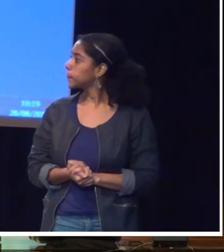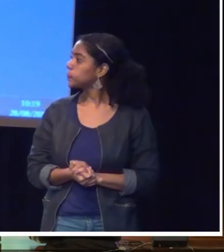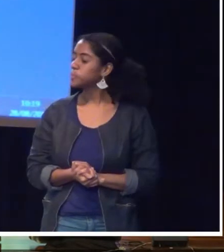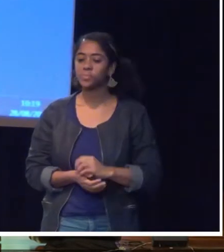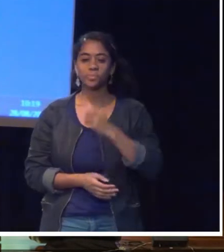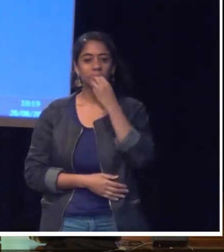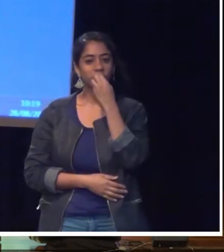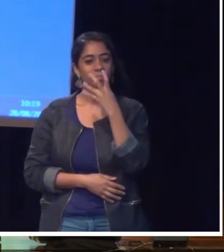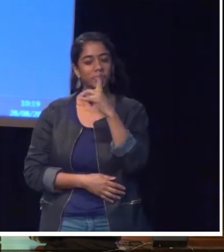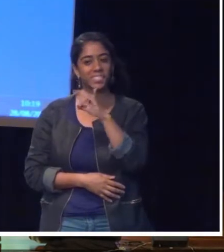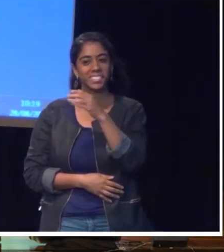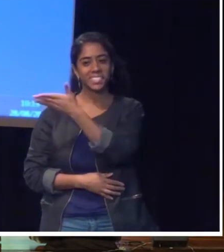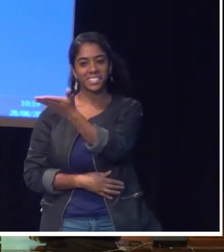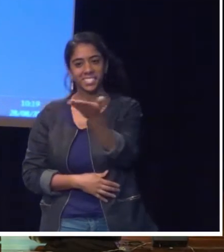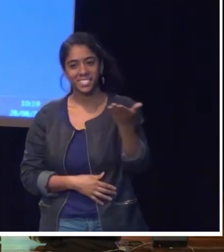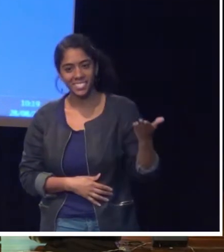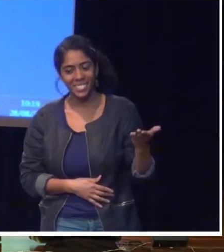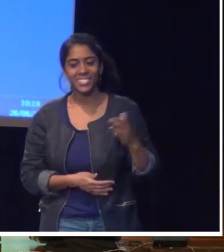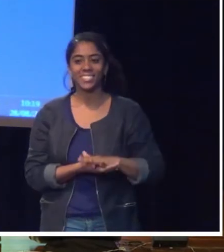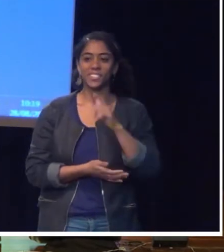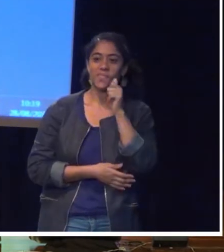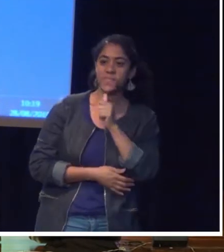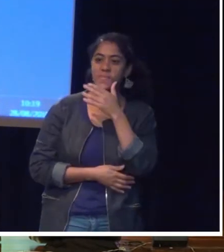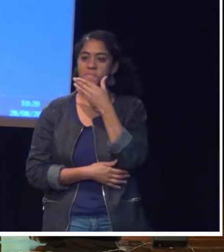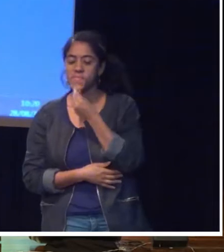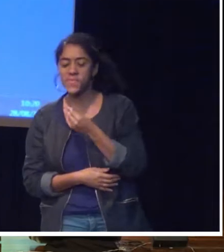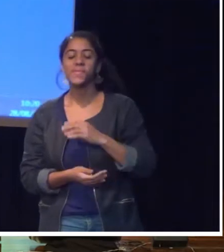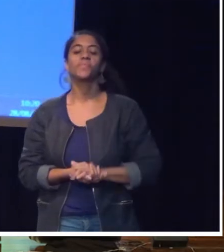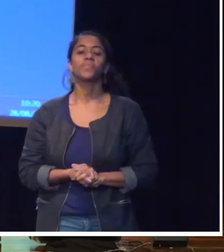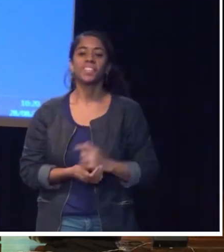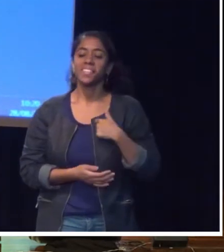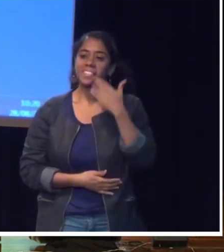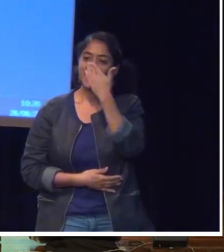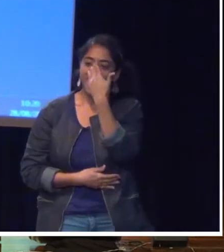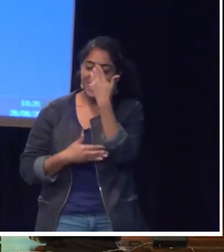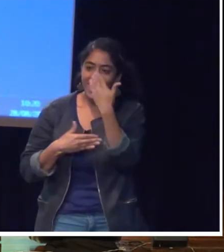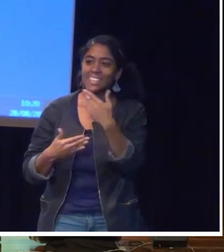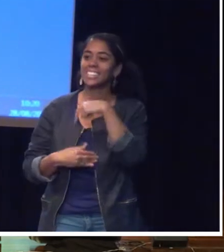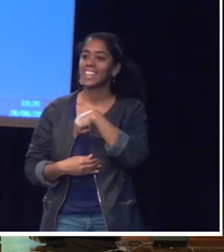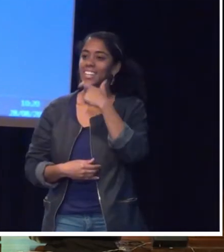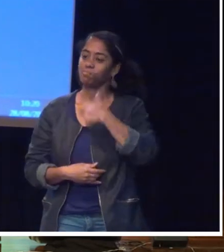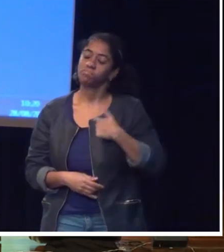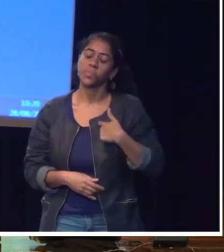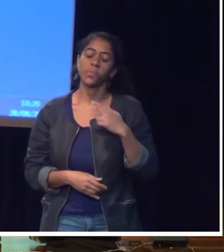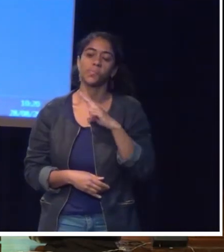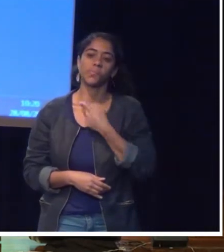Bom dia a todos e todas. Tenho que agradecer muito por estar aqui. Como já foi apresentado, meu nome é Ricardo, meu sinal é